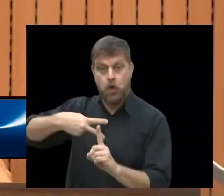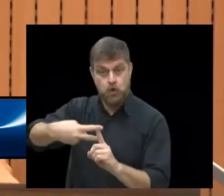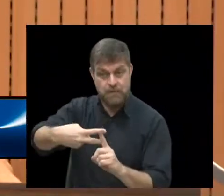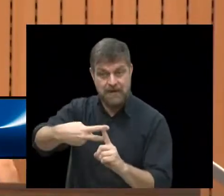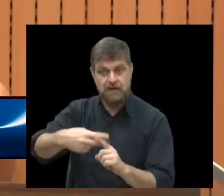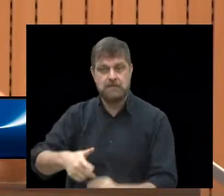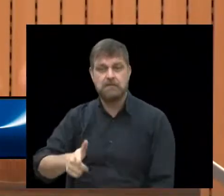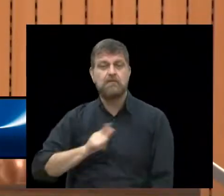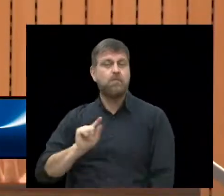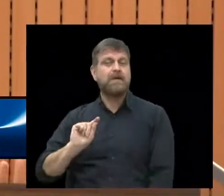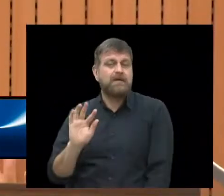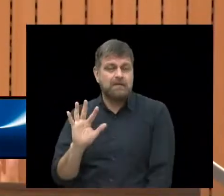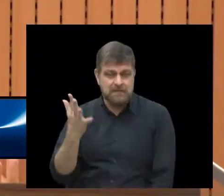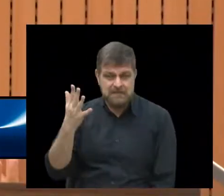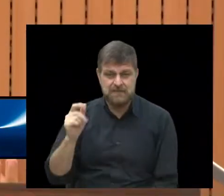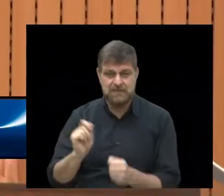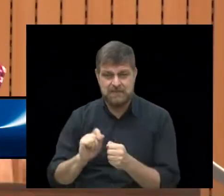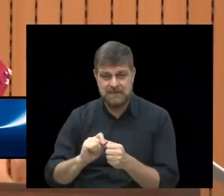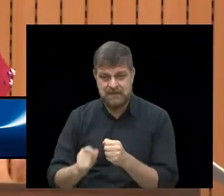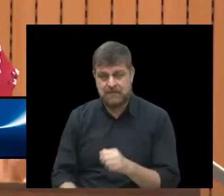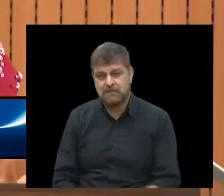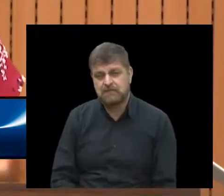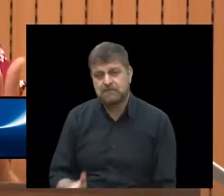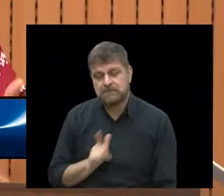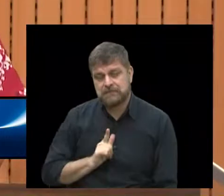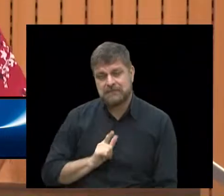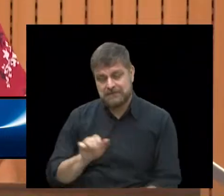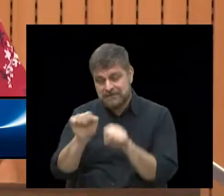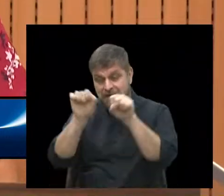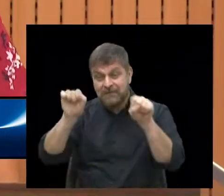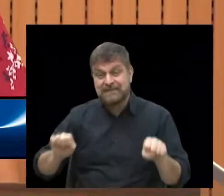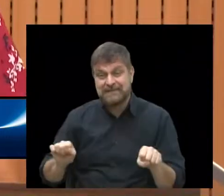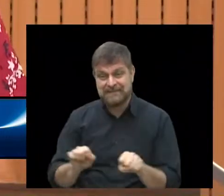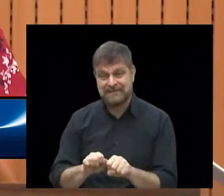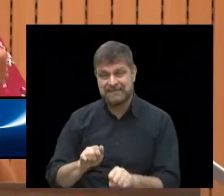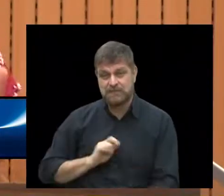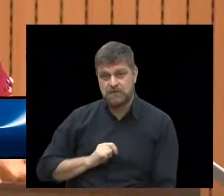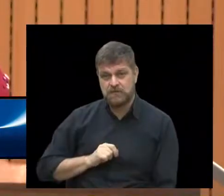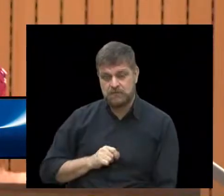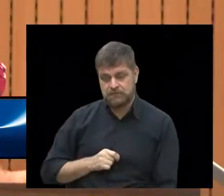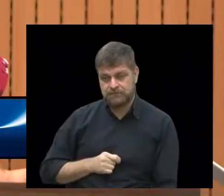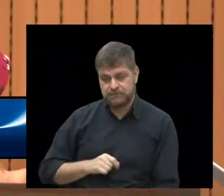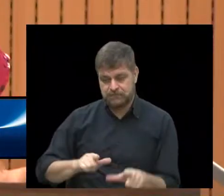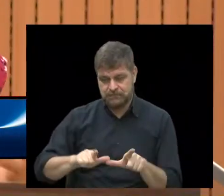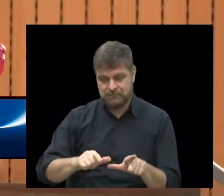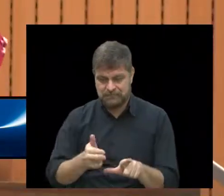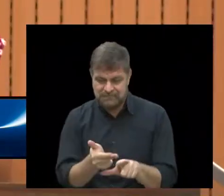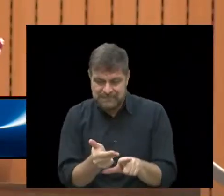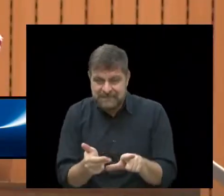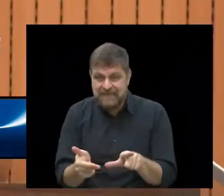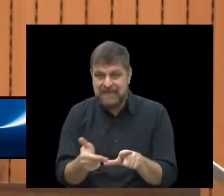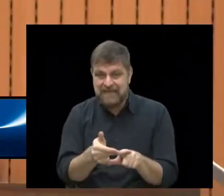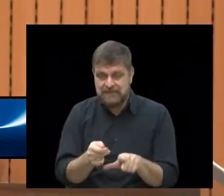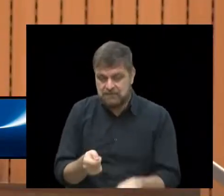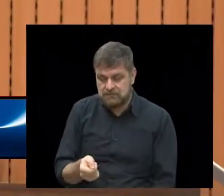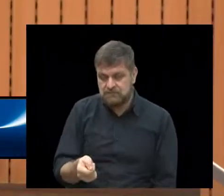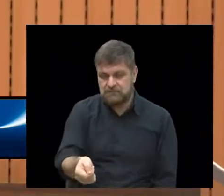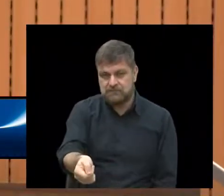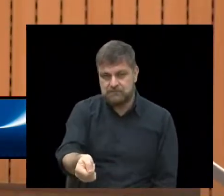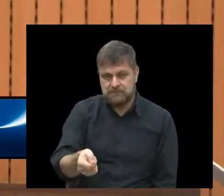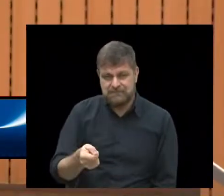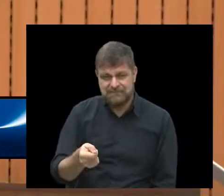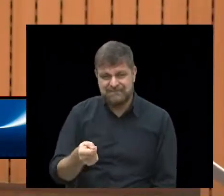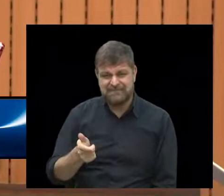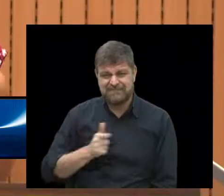saída? A saída foi a implementação, então, desse sistema do QR Code. Ora, esse sistema está gerando